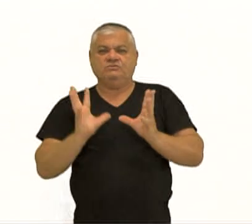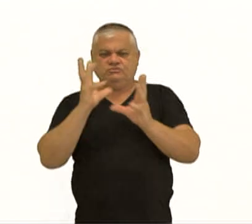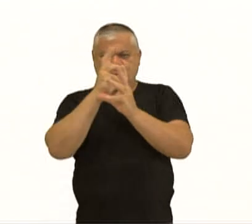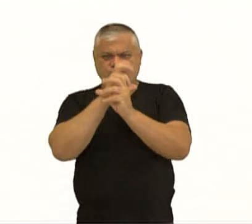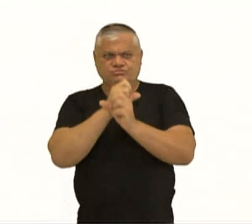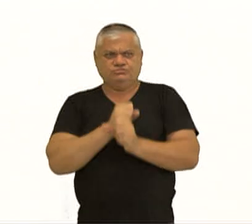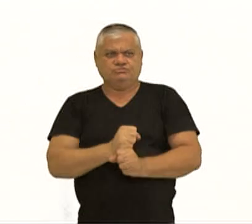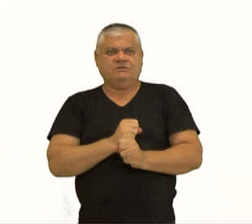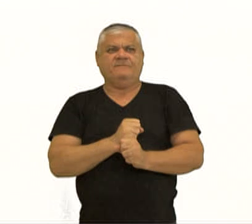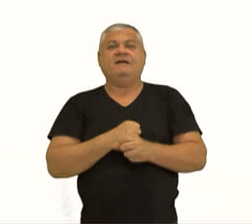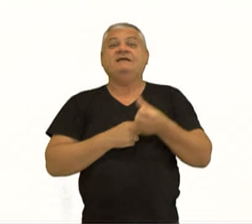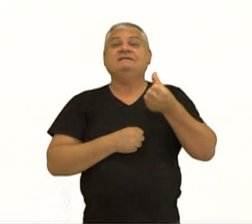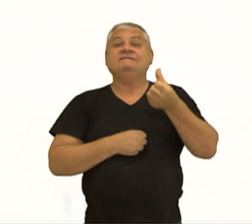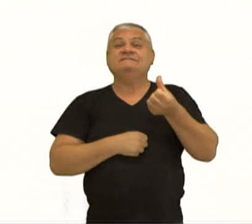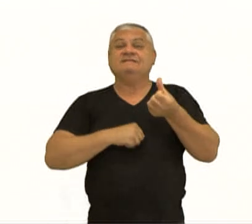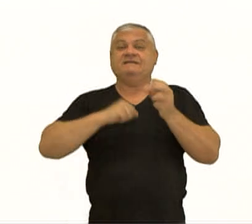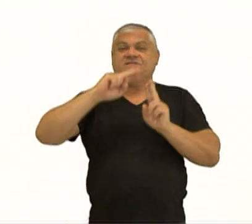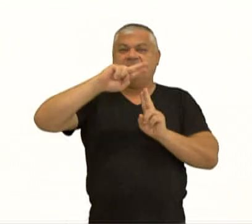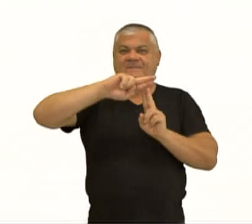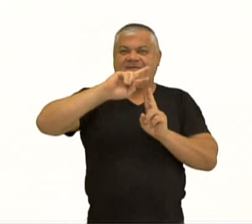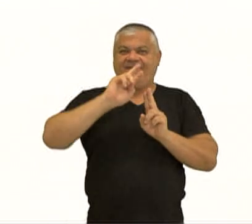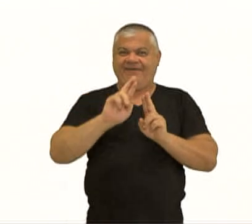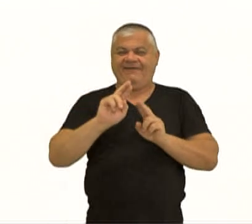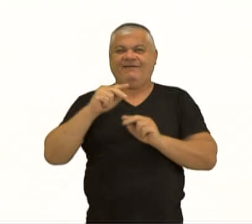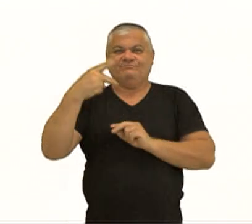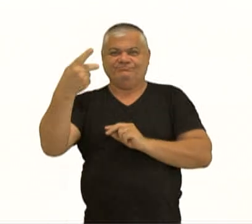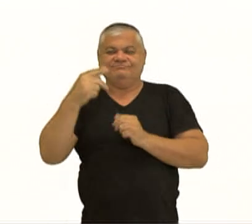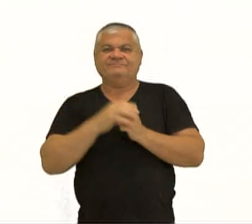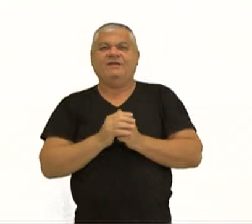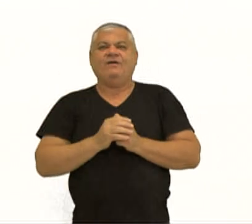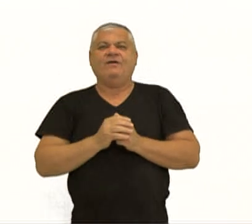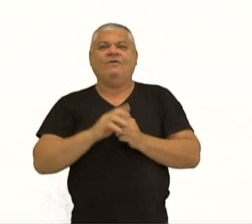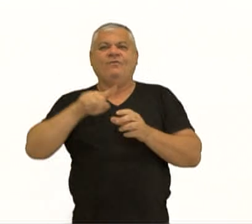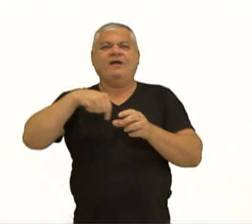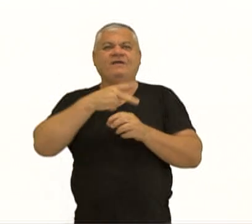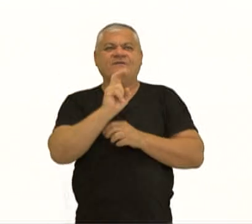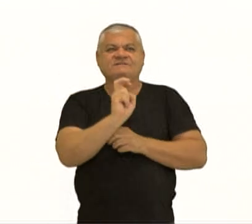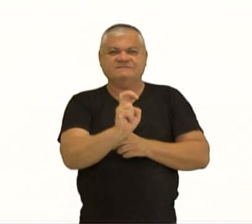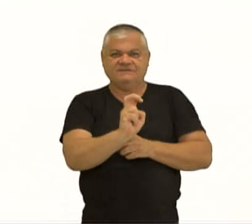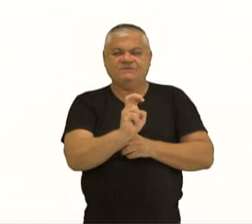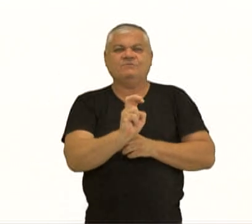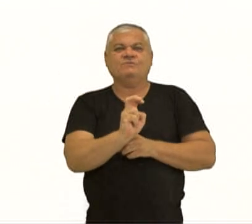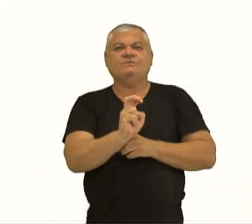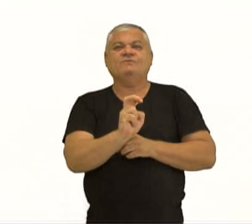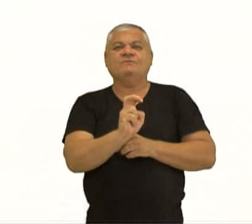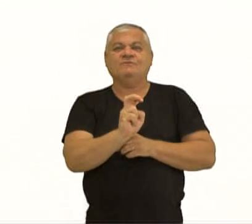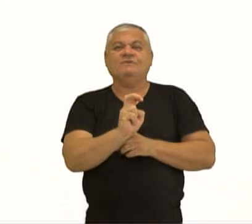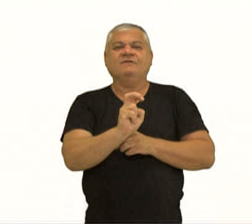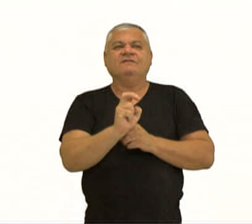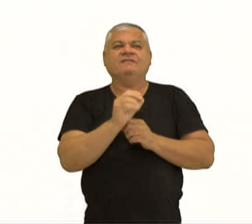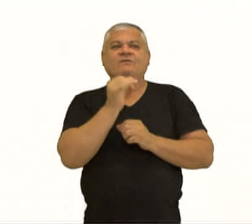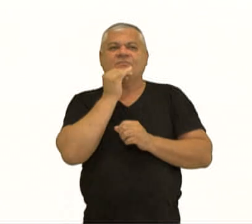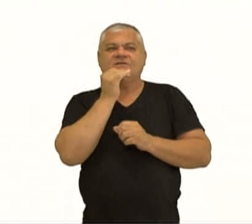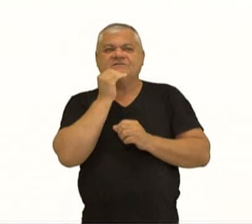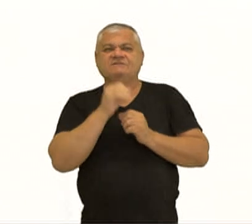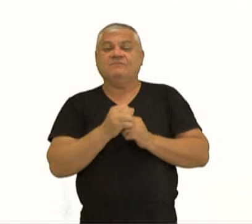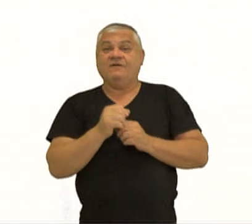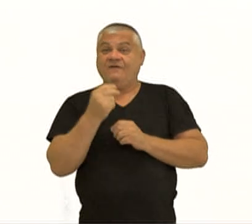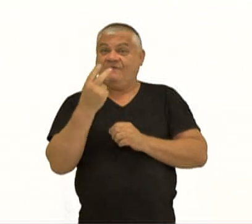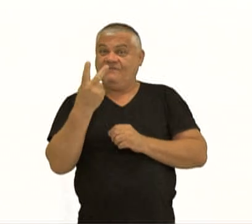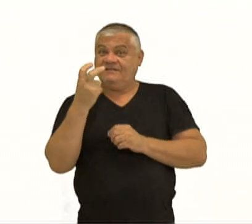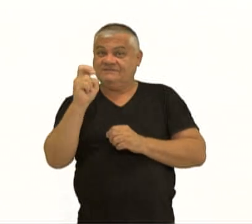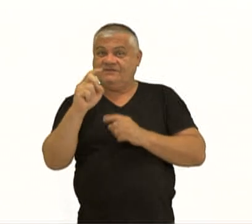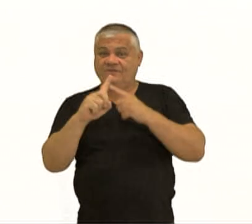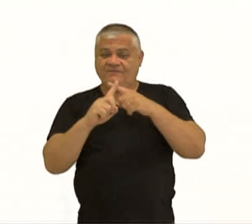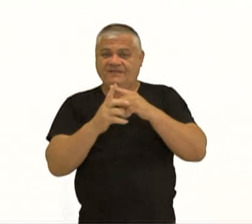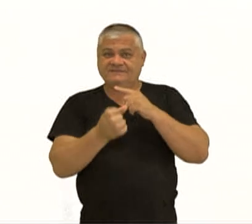com 4πr, 6πr ao quadrado. O raio a gente já viu que é 5, 5 ao quadrado, 25 vezes